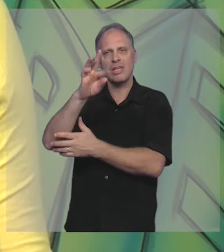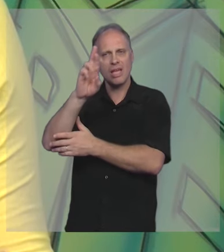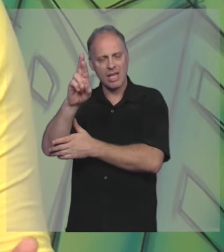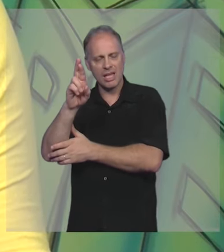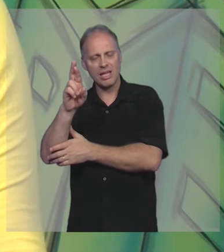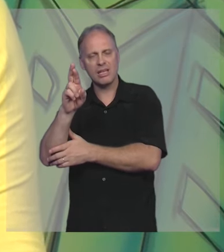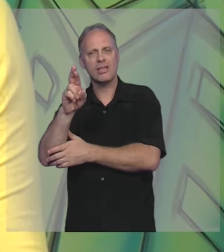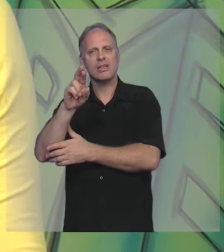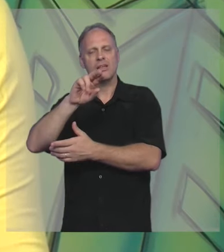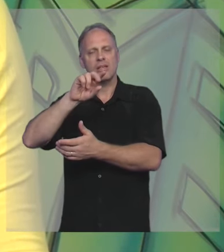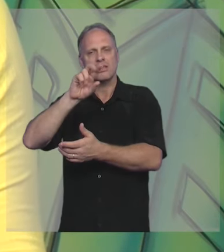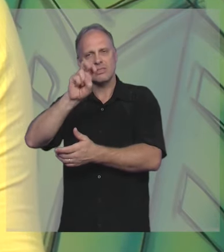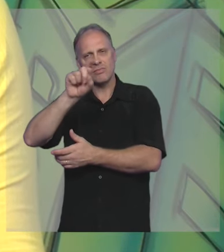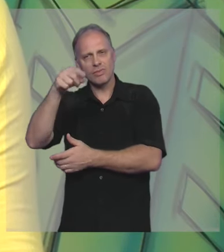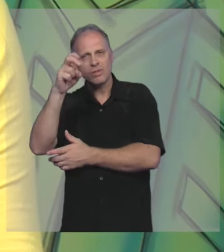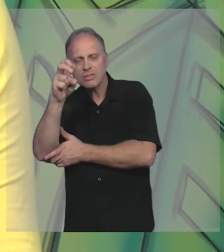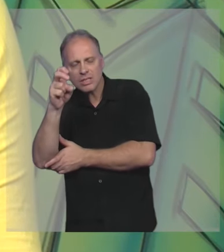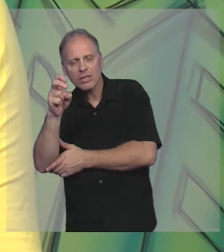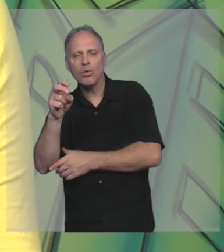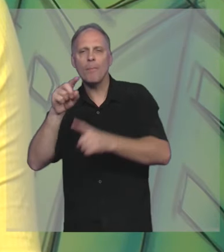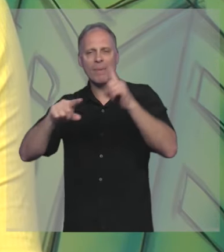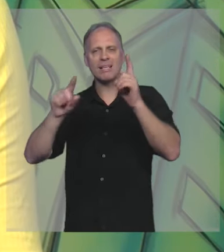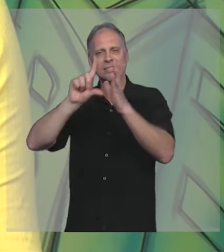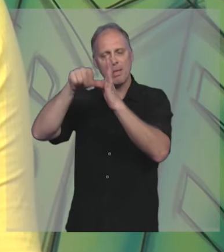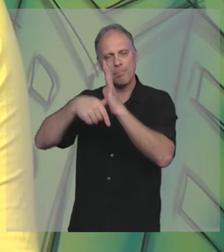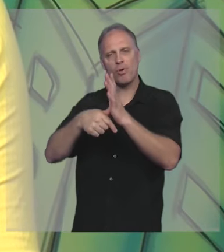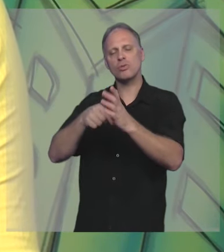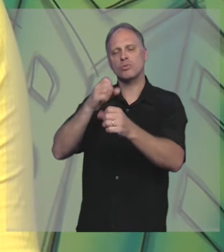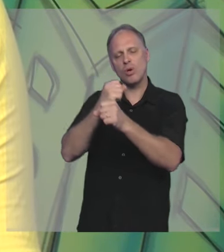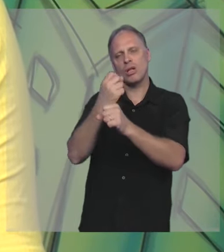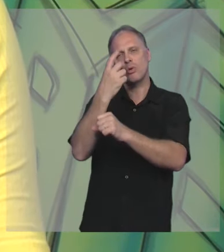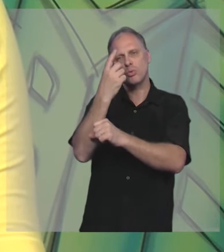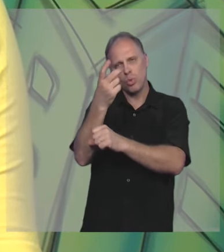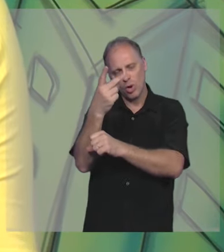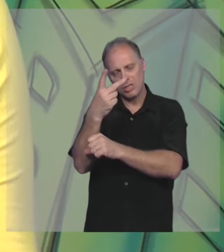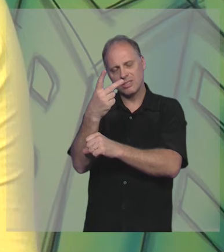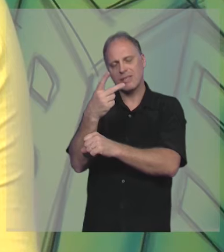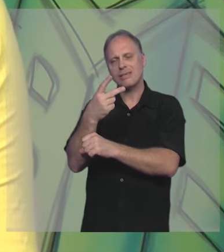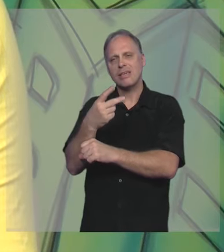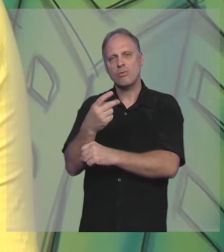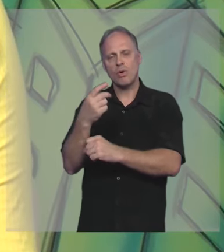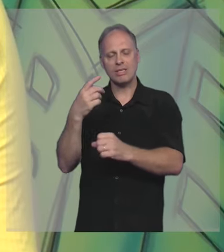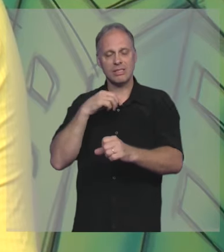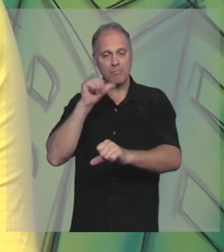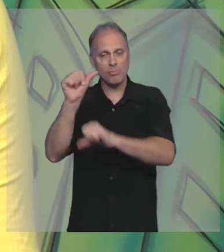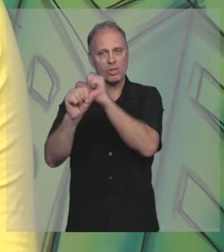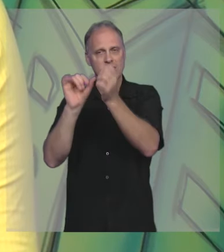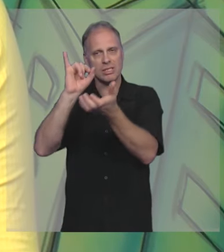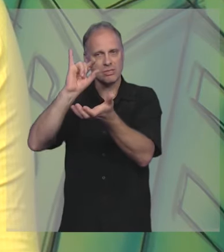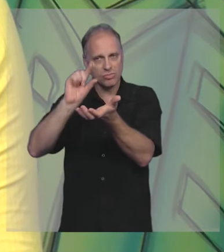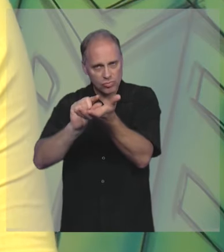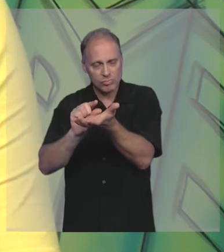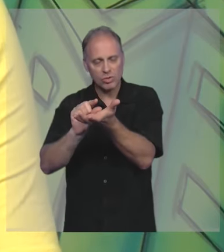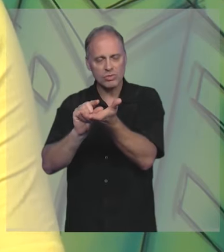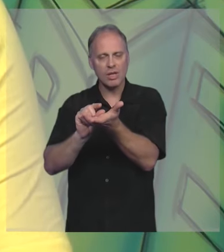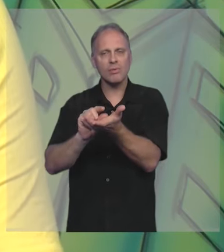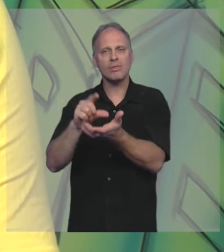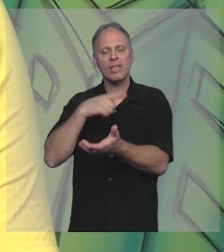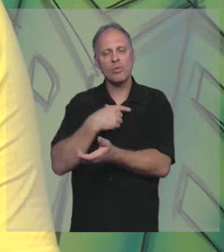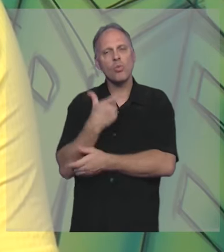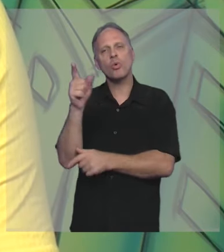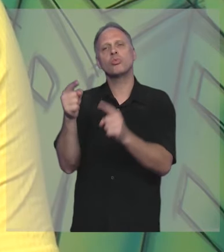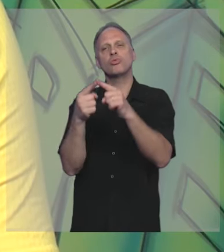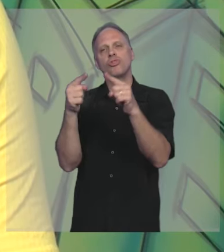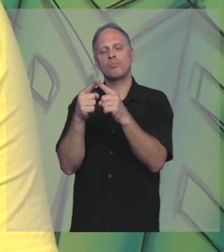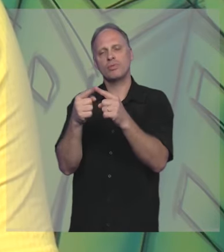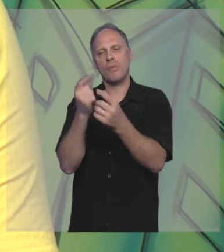0,5, os depósitos de poupança após 2012, com esta drástica redução da Selic, eles passam a ter